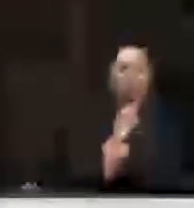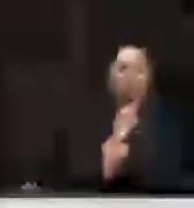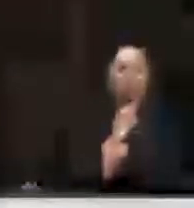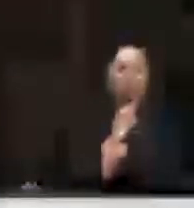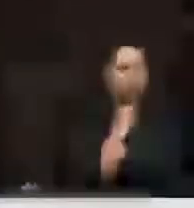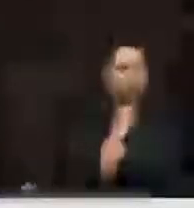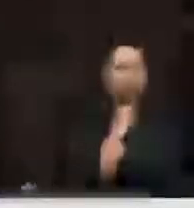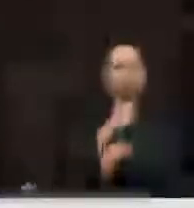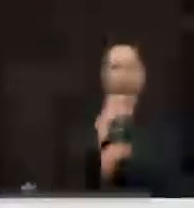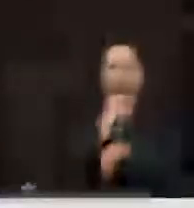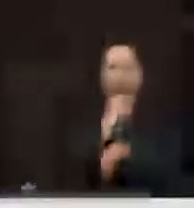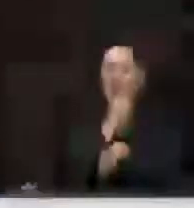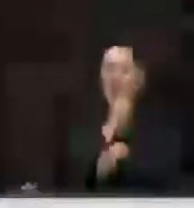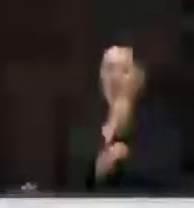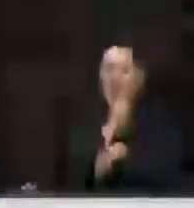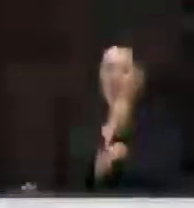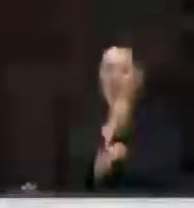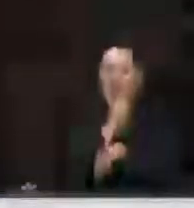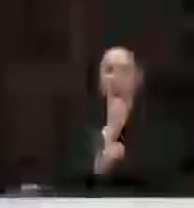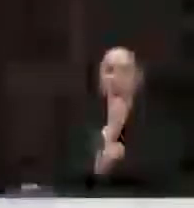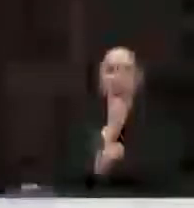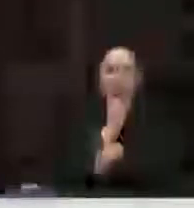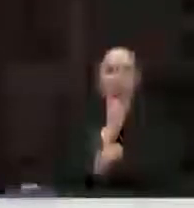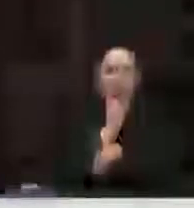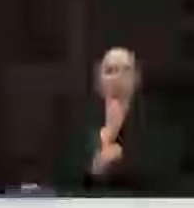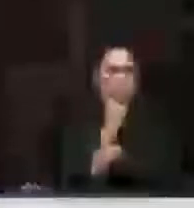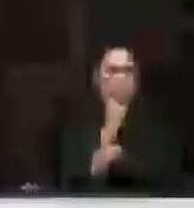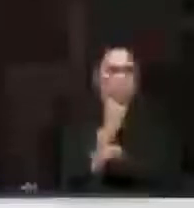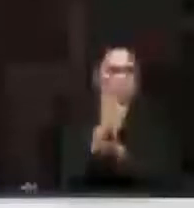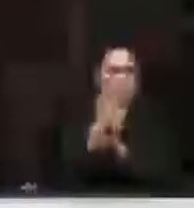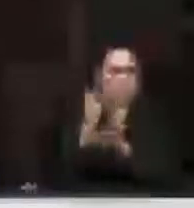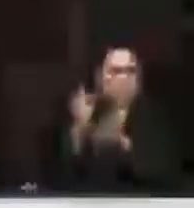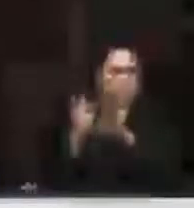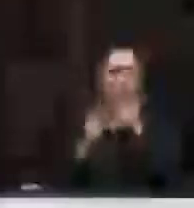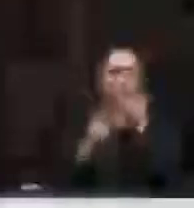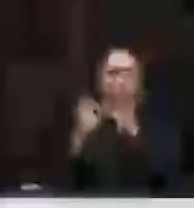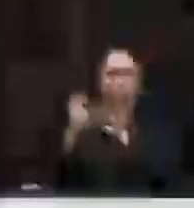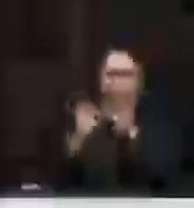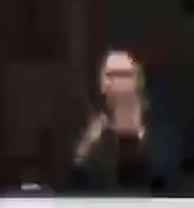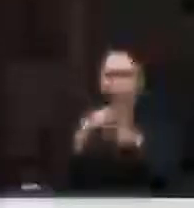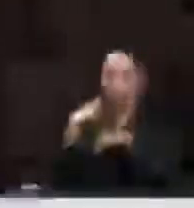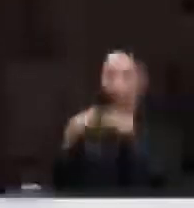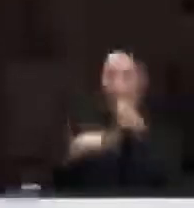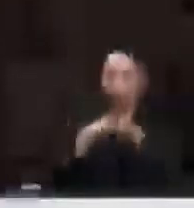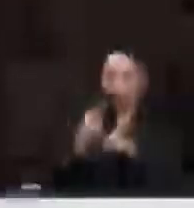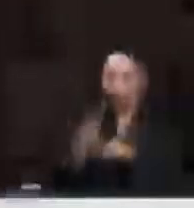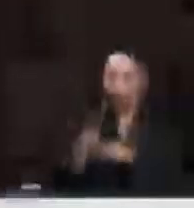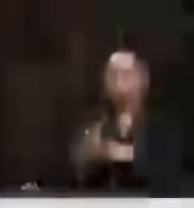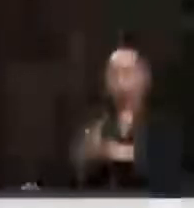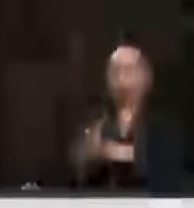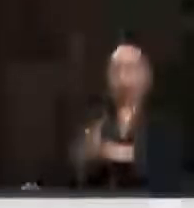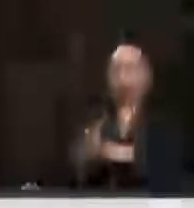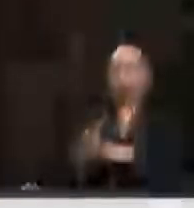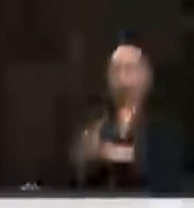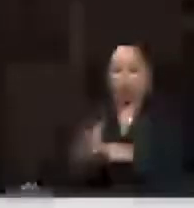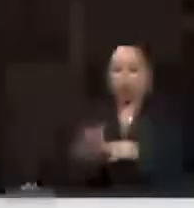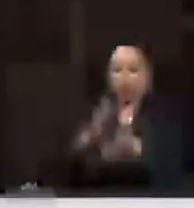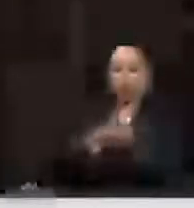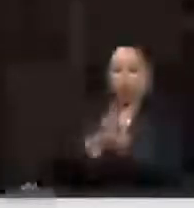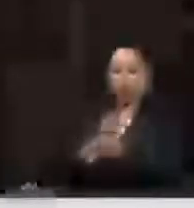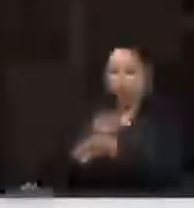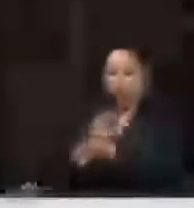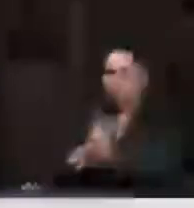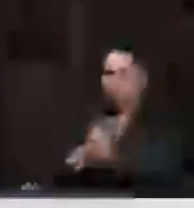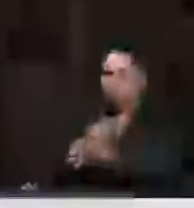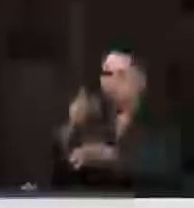foi o autor do dispositivo que diz que racismo é crime e crime inafiançável